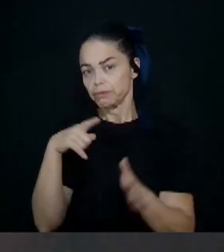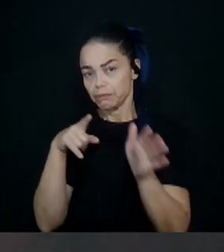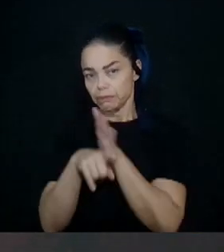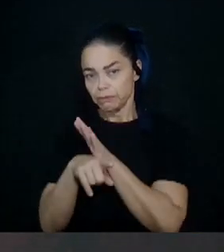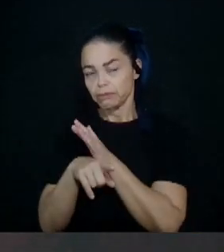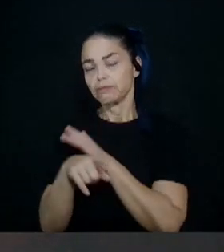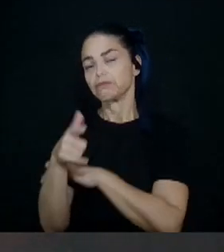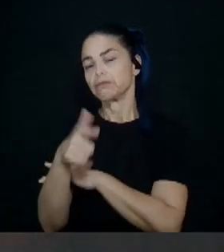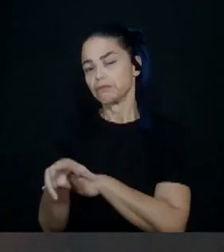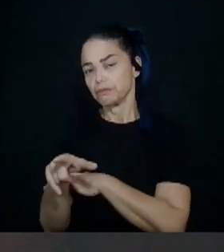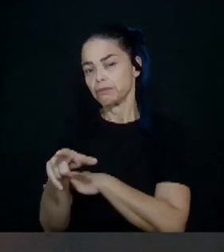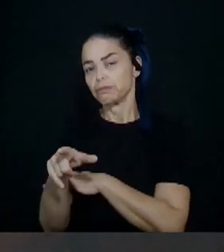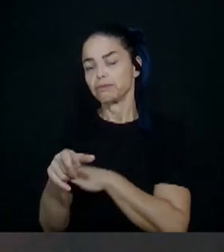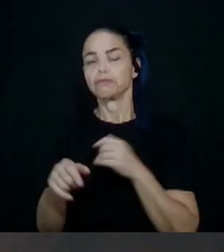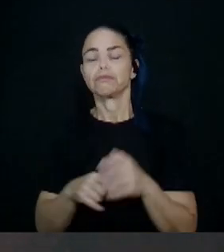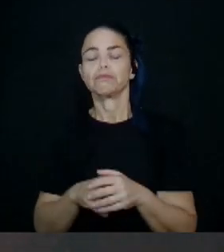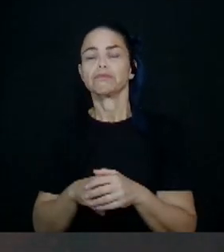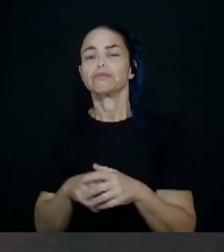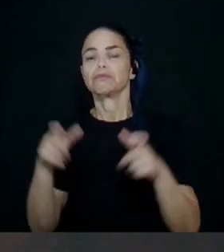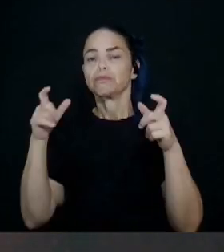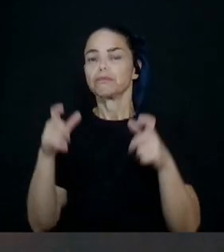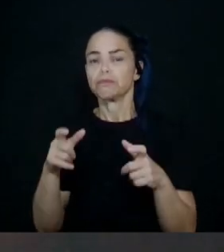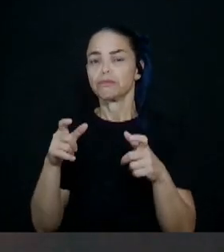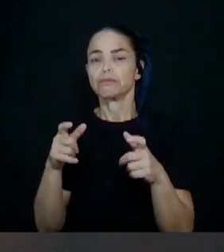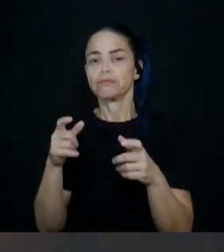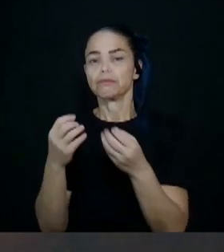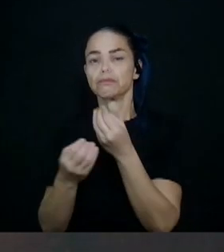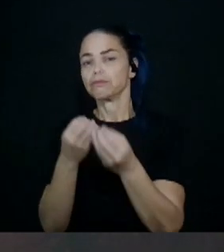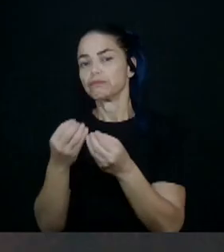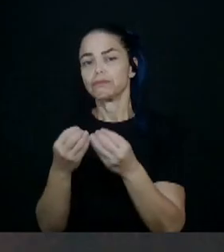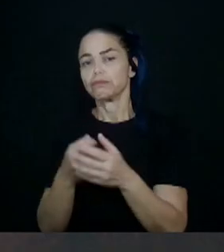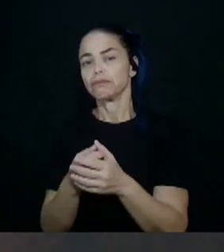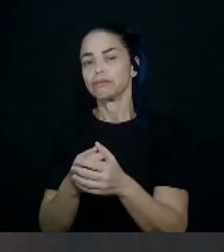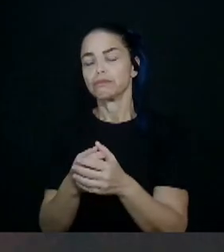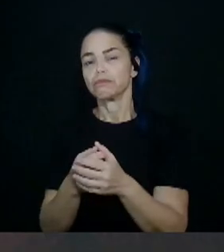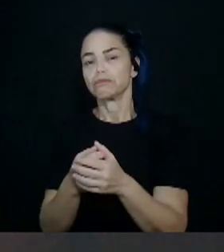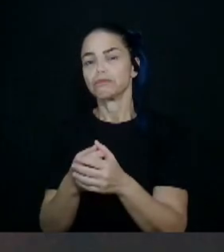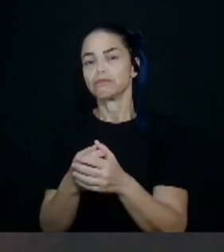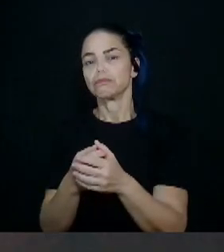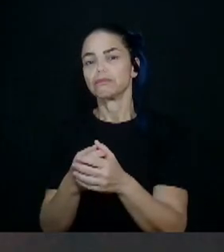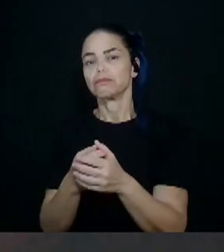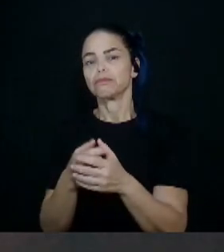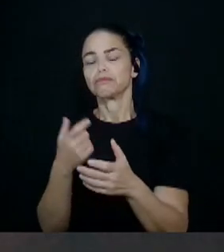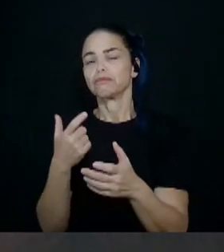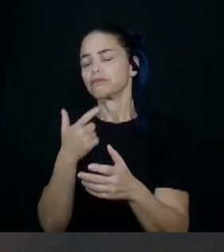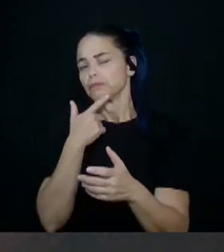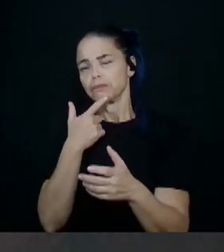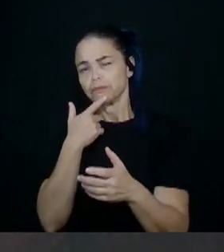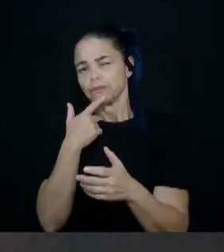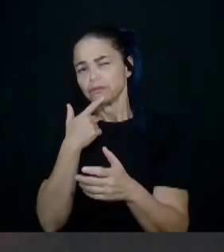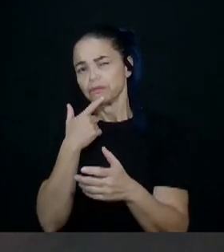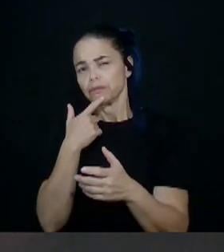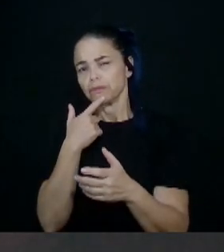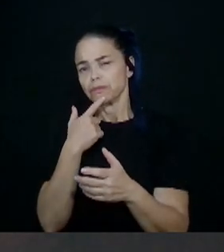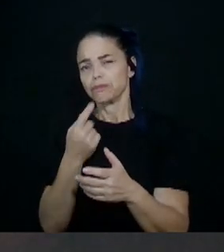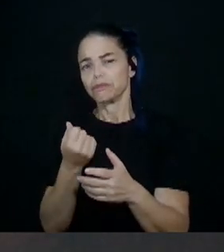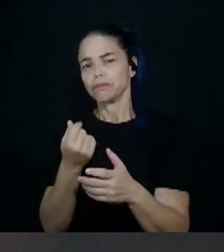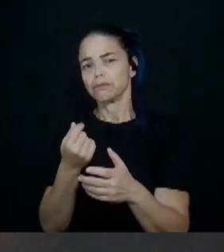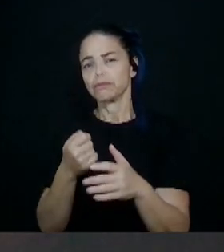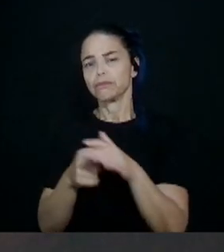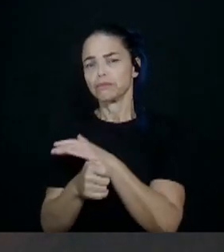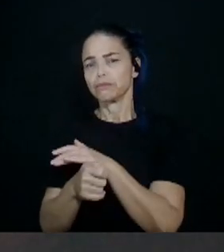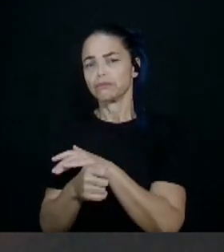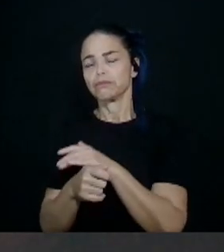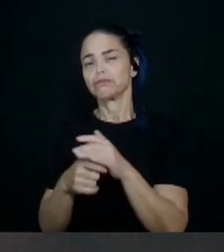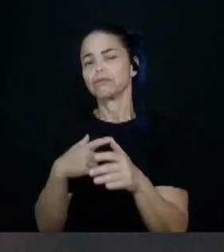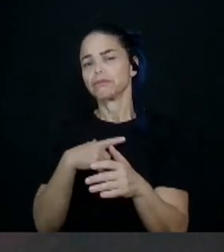novo, aonde está o queijo, né? Dinheiro tem. Muito bem.